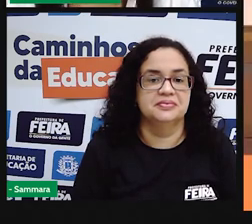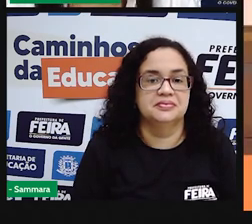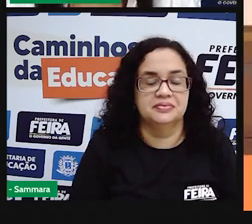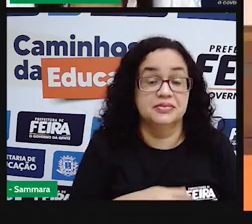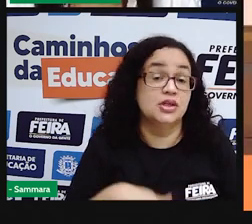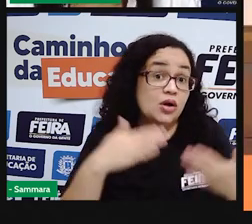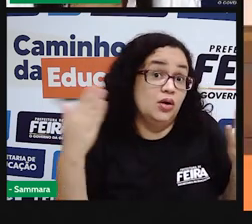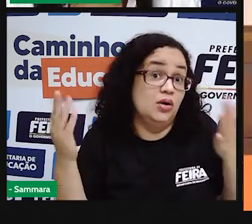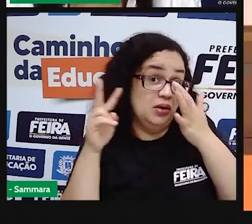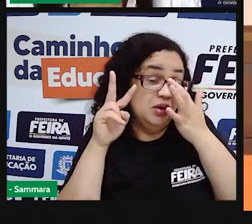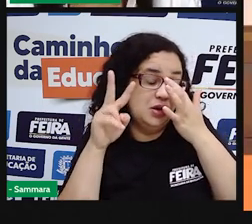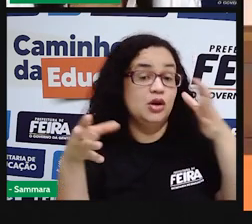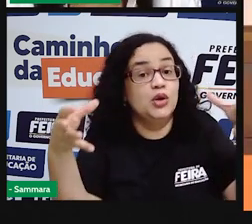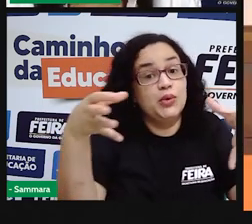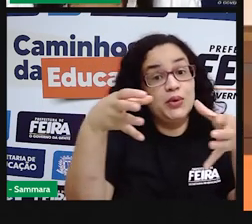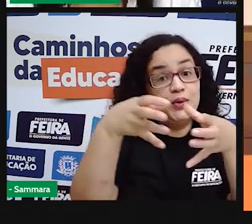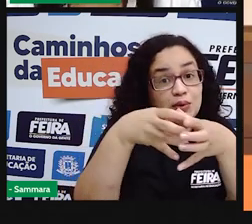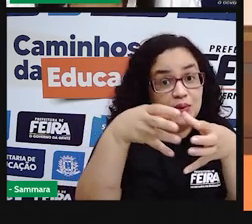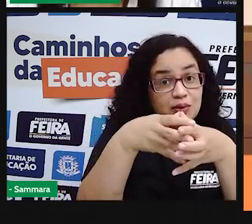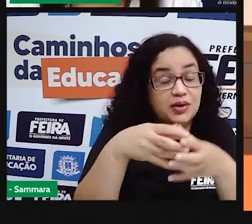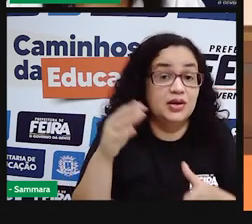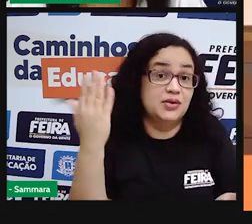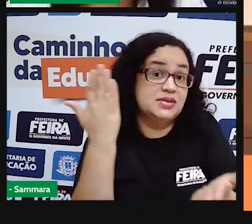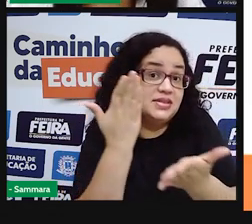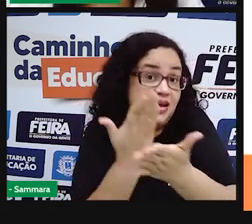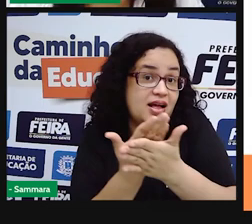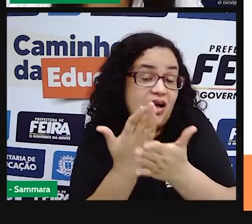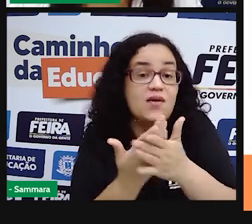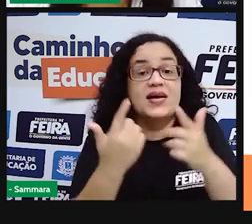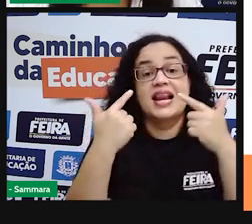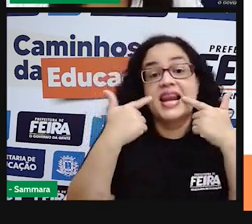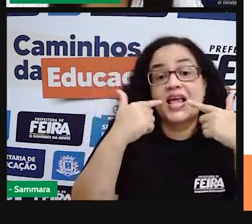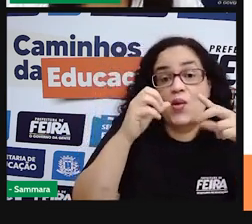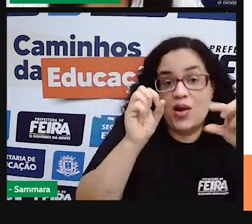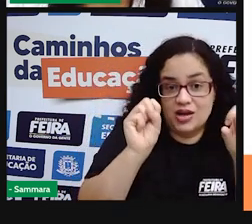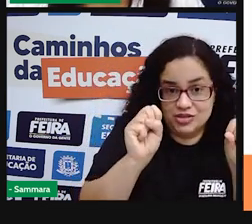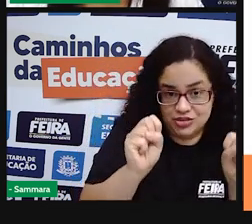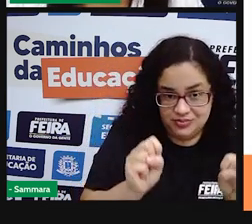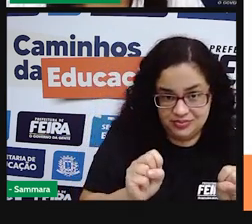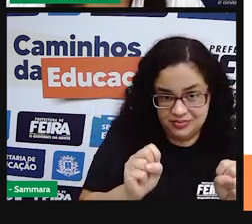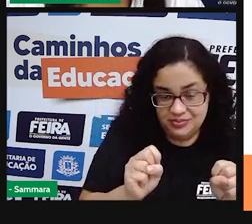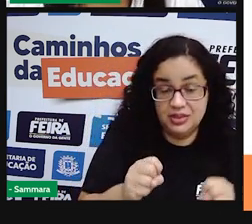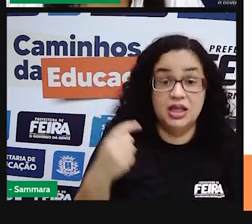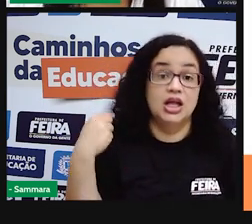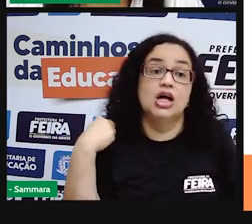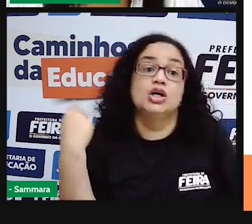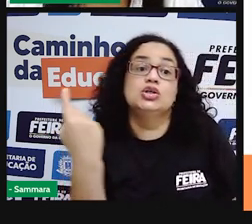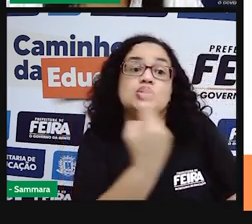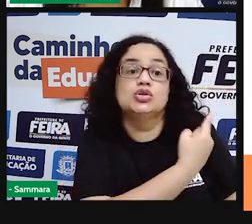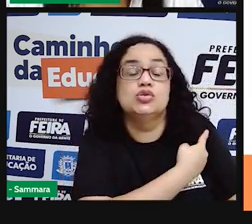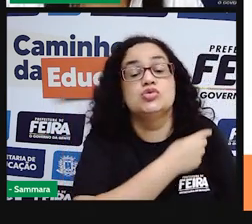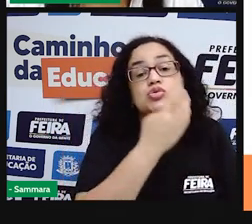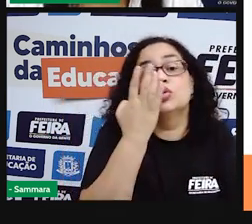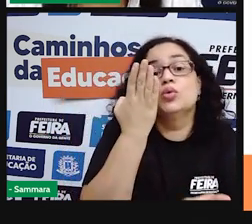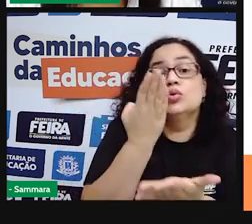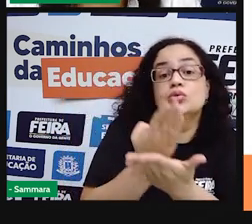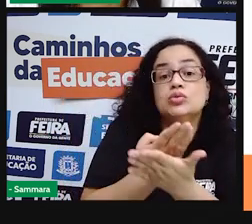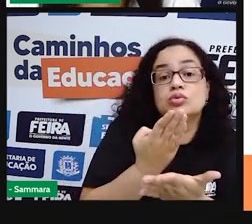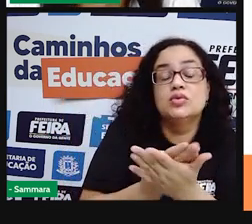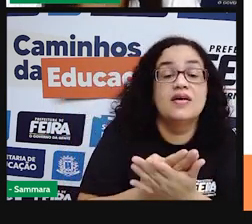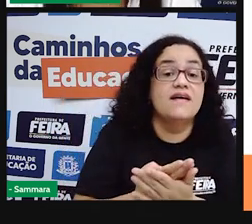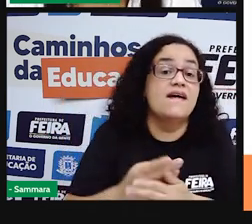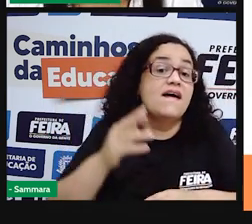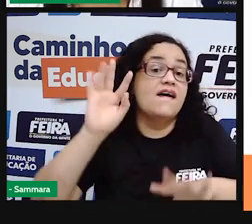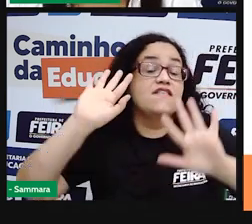Olha só, turma, nossa aula de linguagens. E nós vamos estudar sobre as